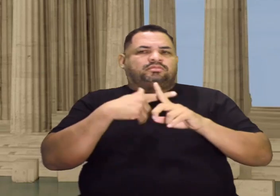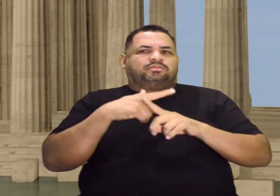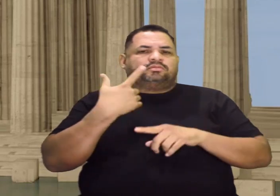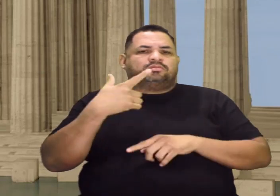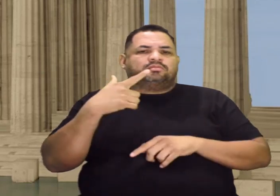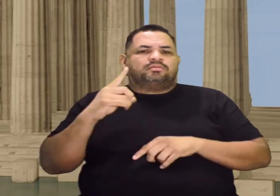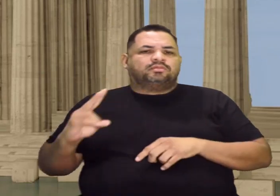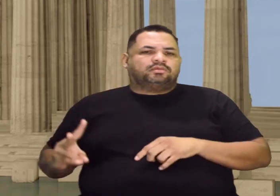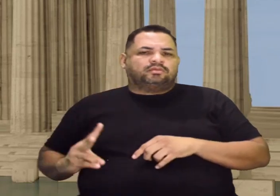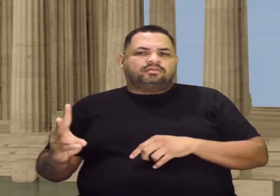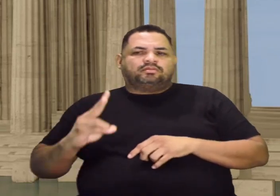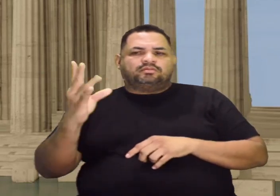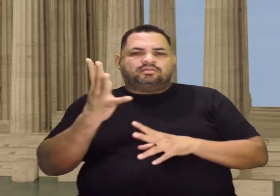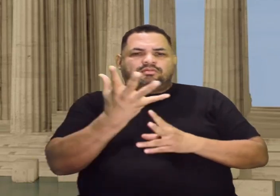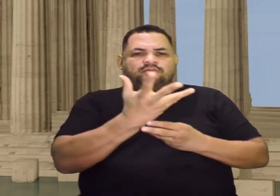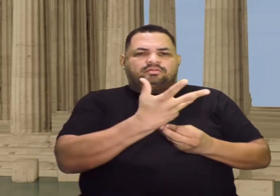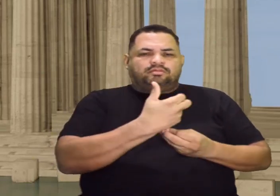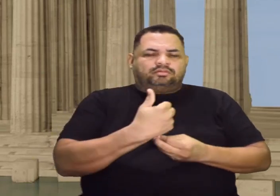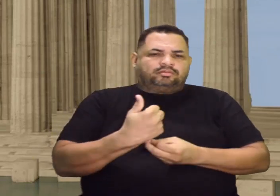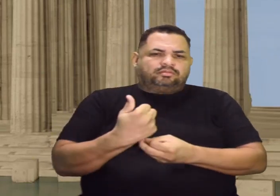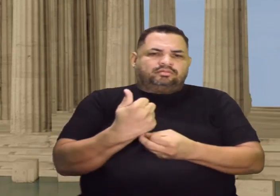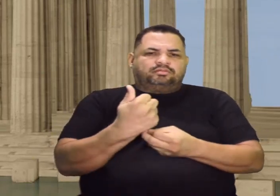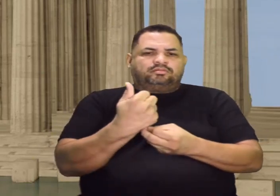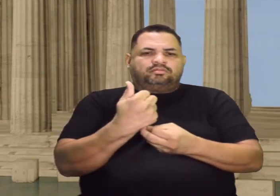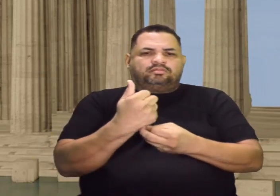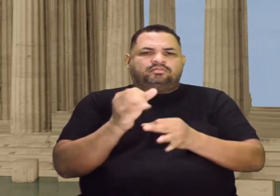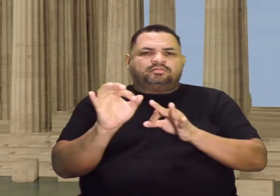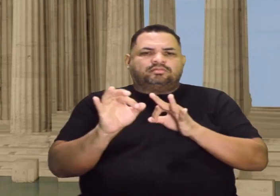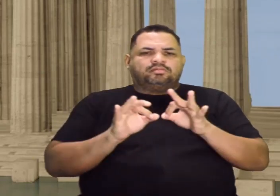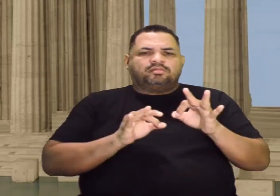valorizada a questão da arte, mas eles